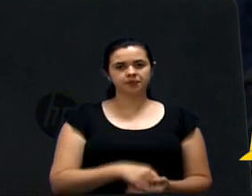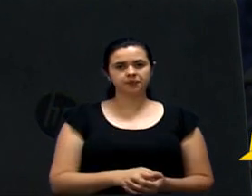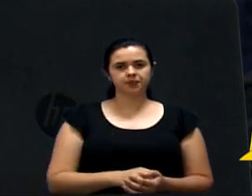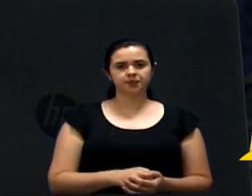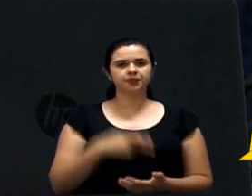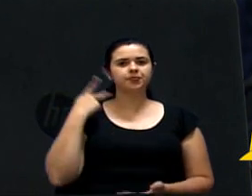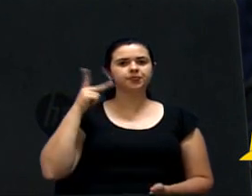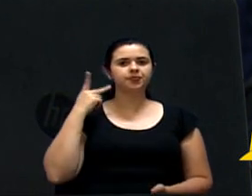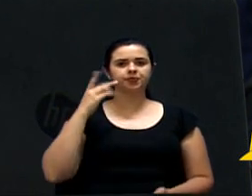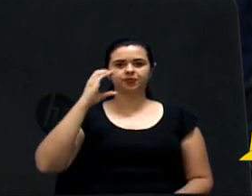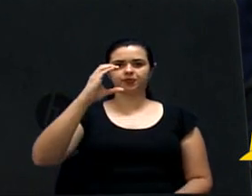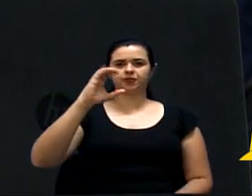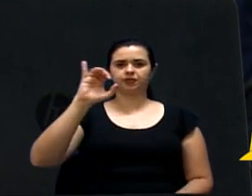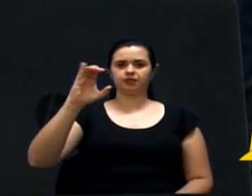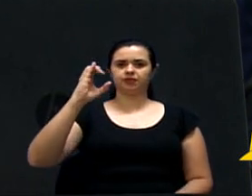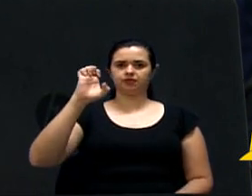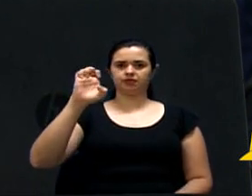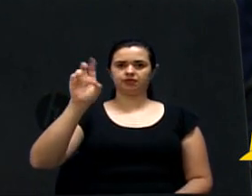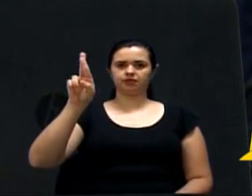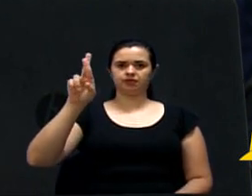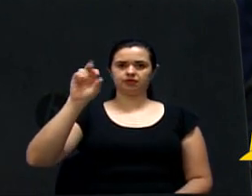Vereador Cícero.